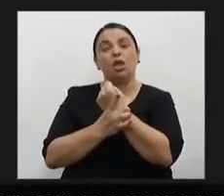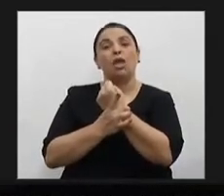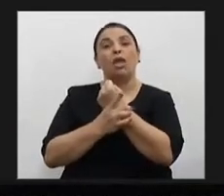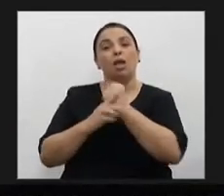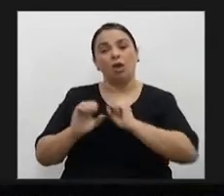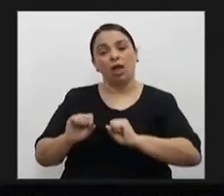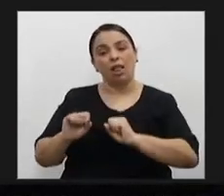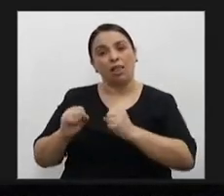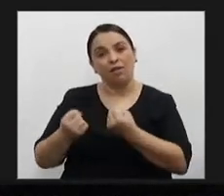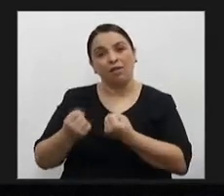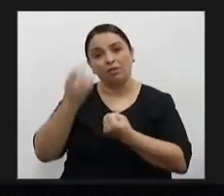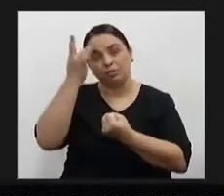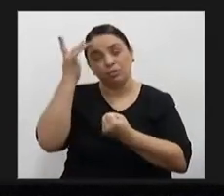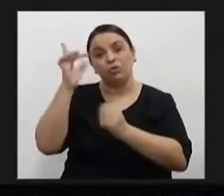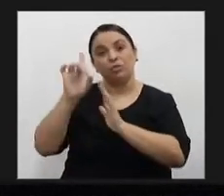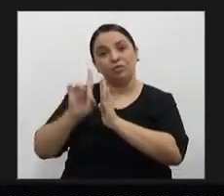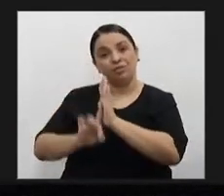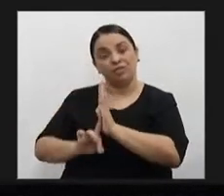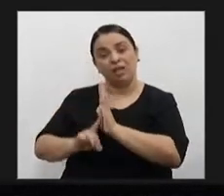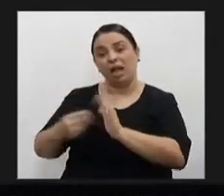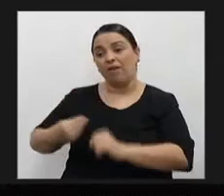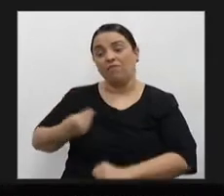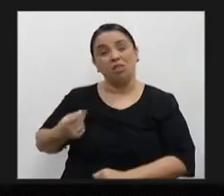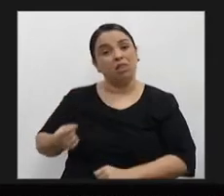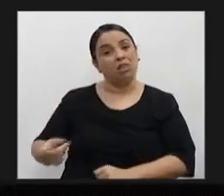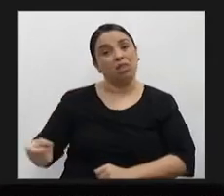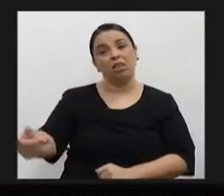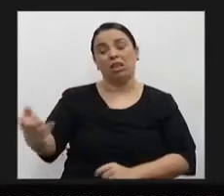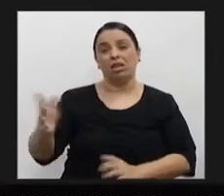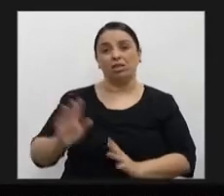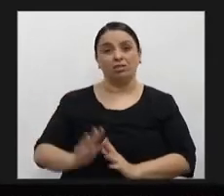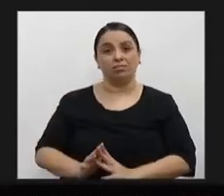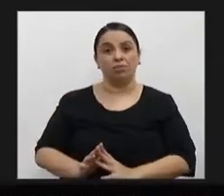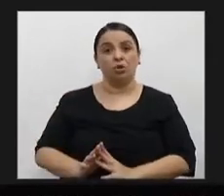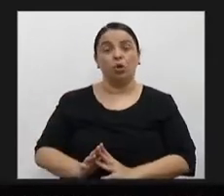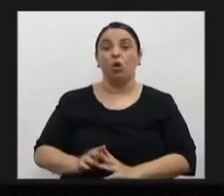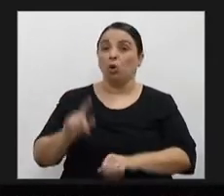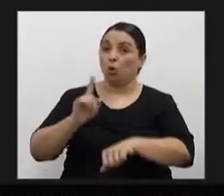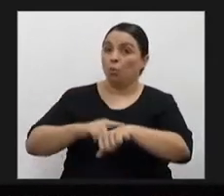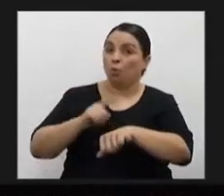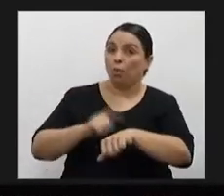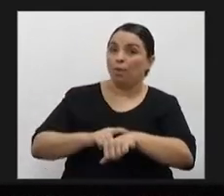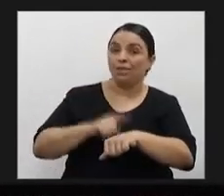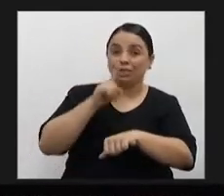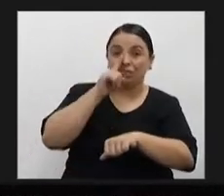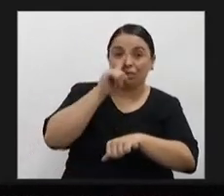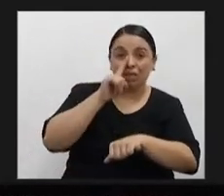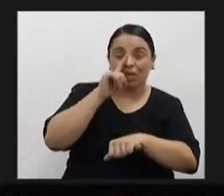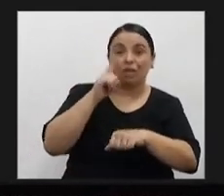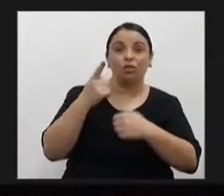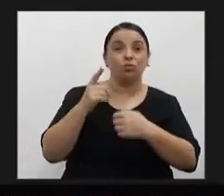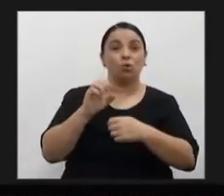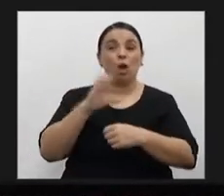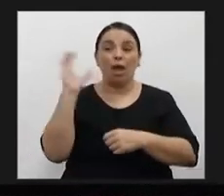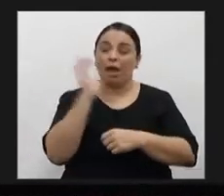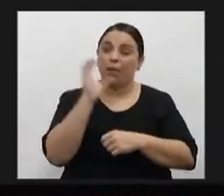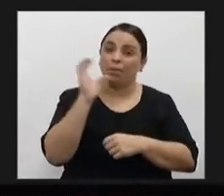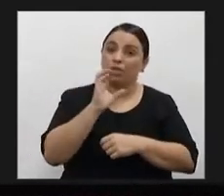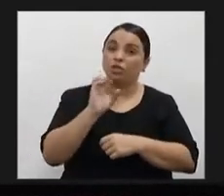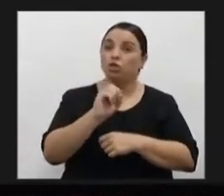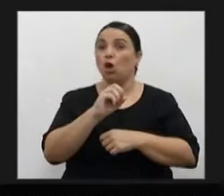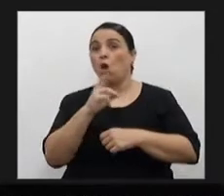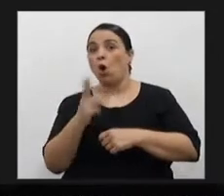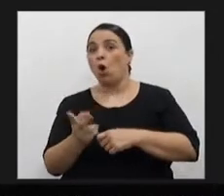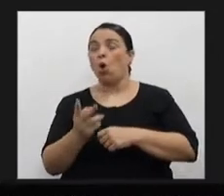Parágrafo único. Em situações de risco, emergência ou estado de calamidade pública, é o que a gente